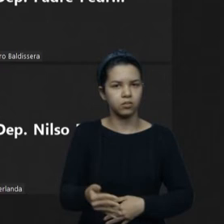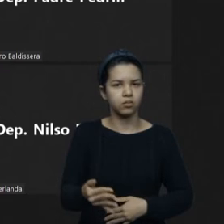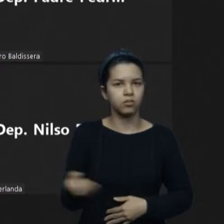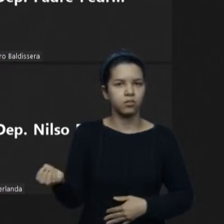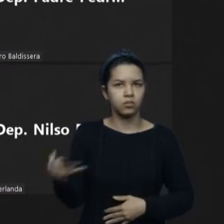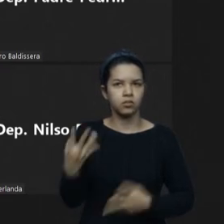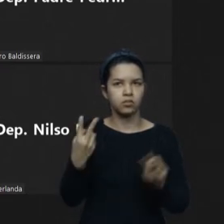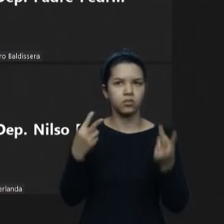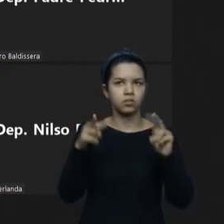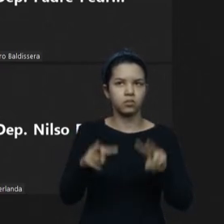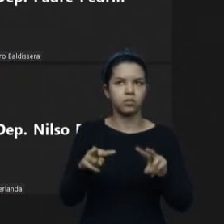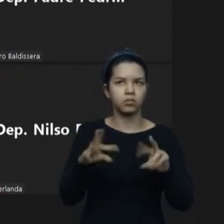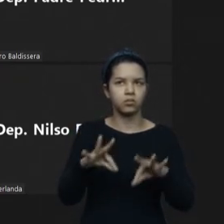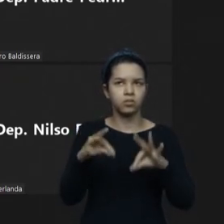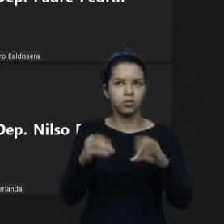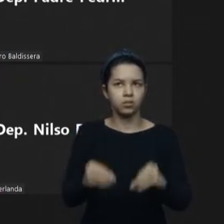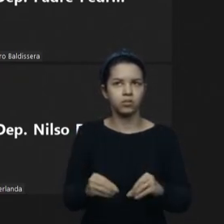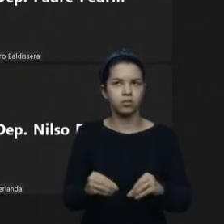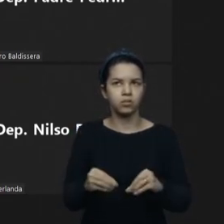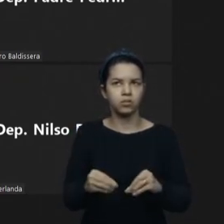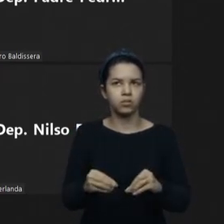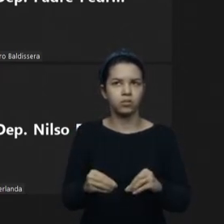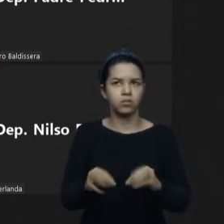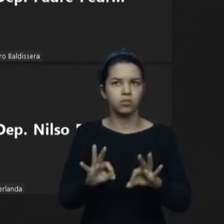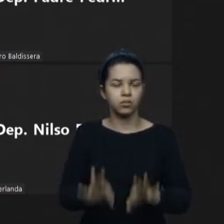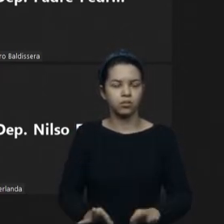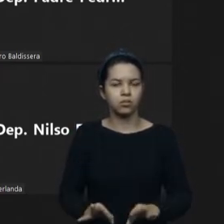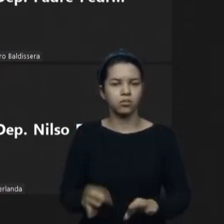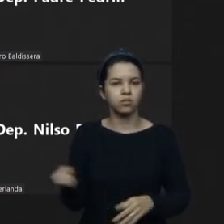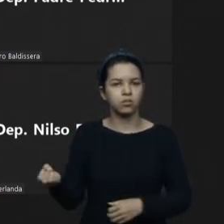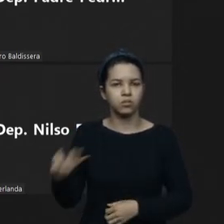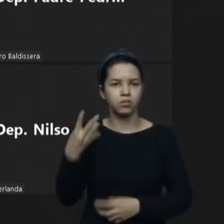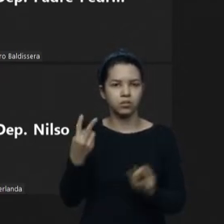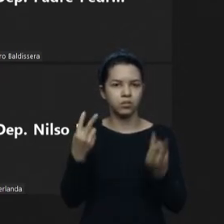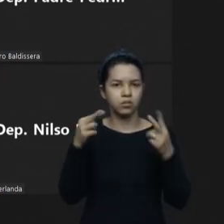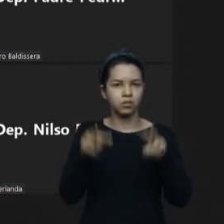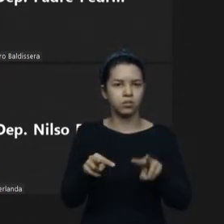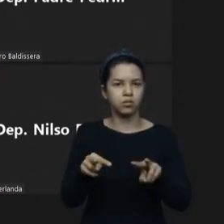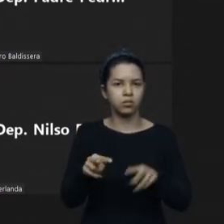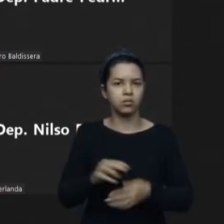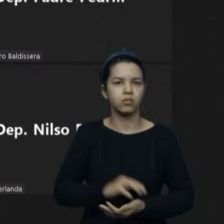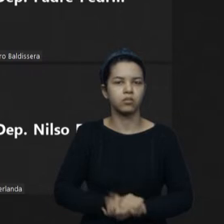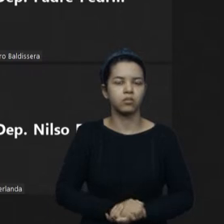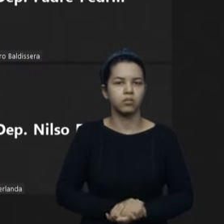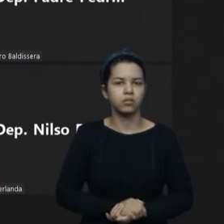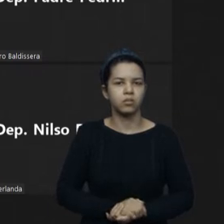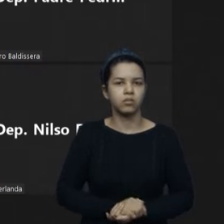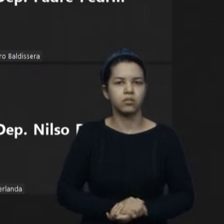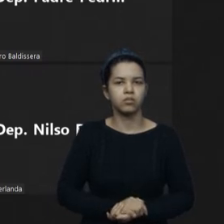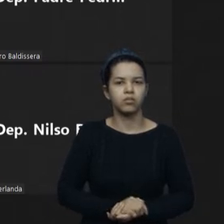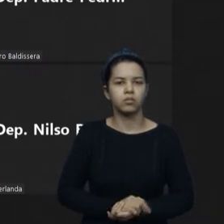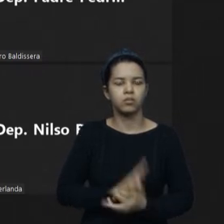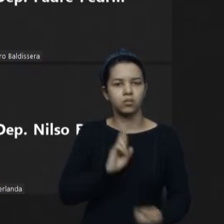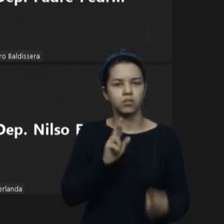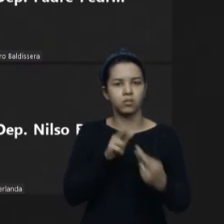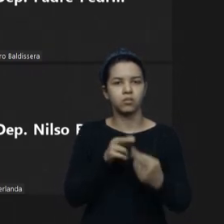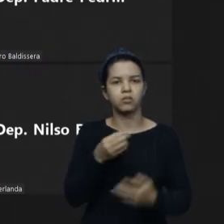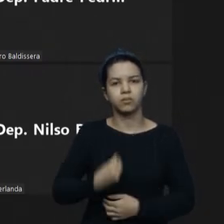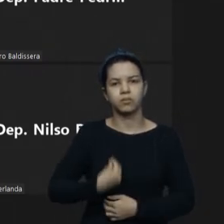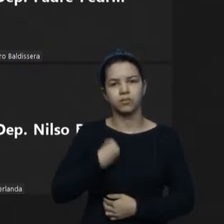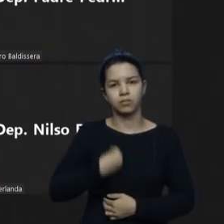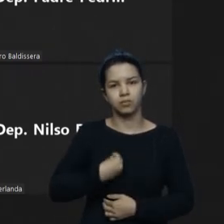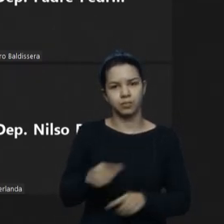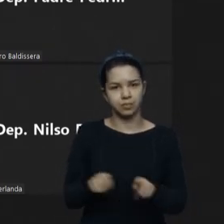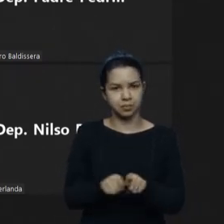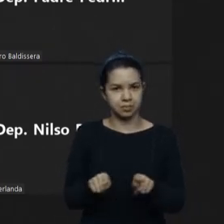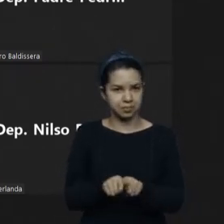todas as coisas, com certeza, aí, uma nova visão, né, e razão, inclusive, de vida na sua caminhada,